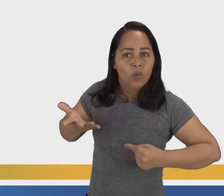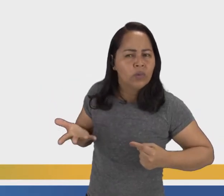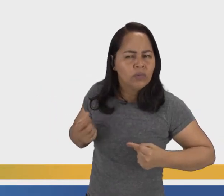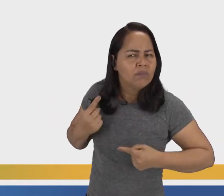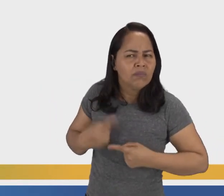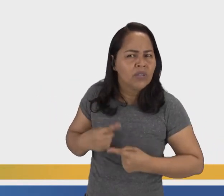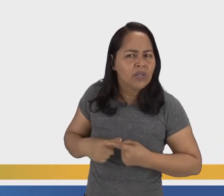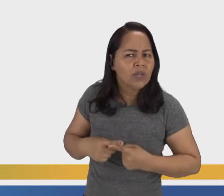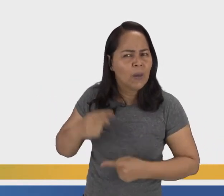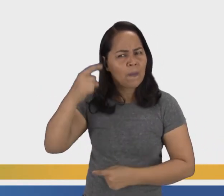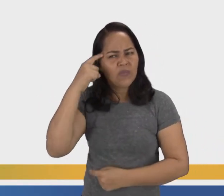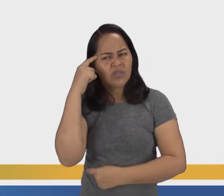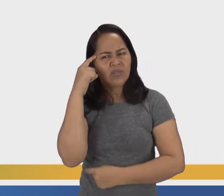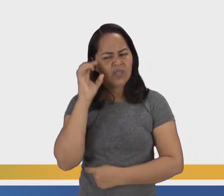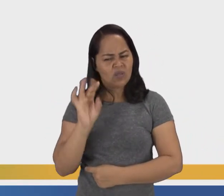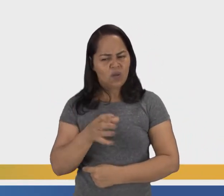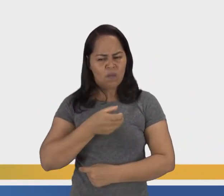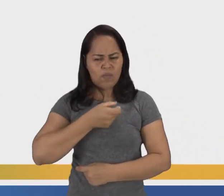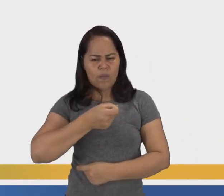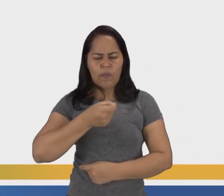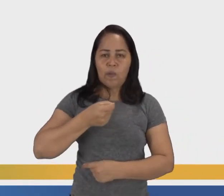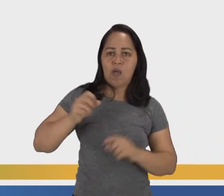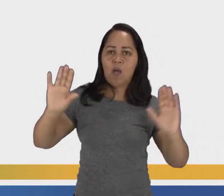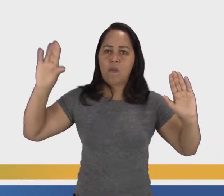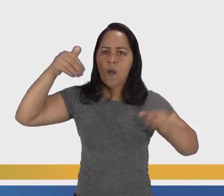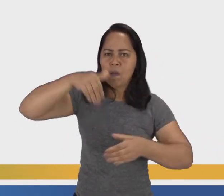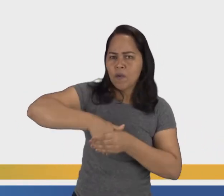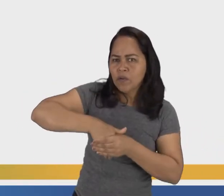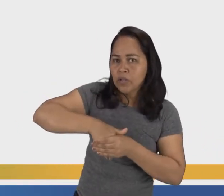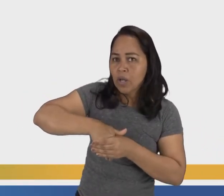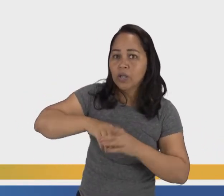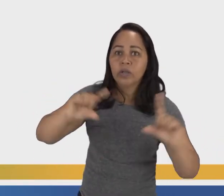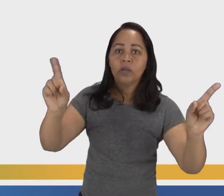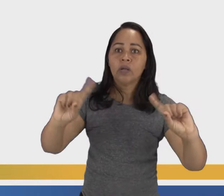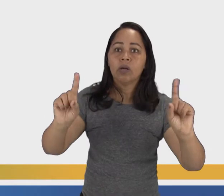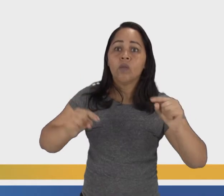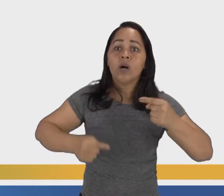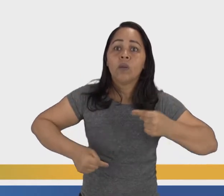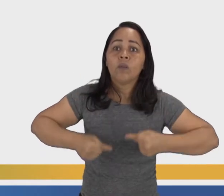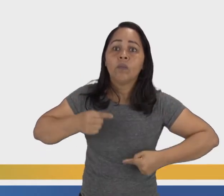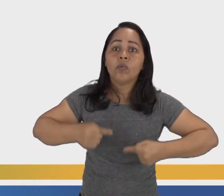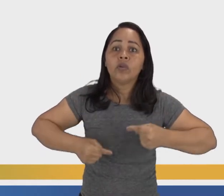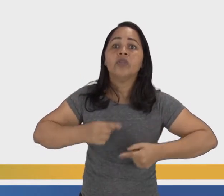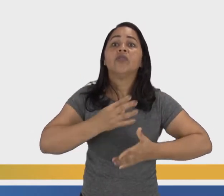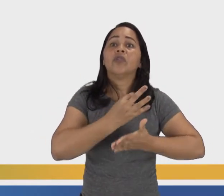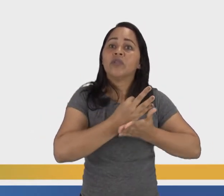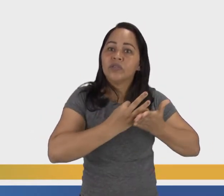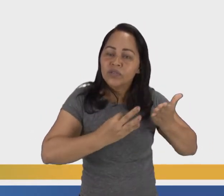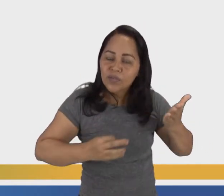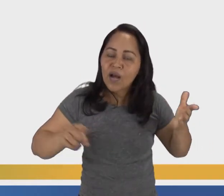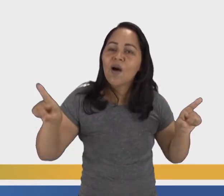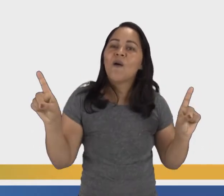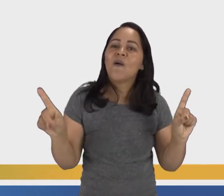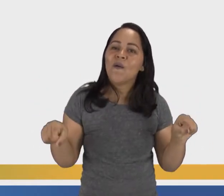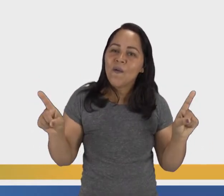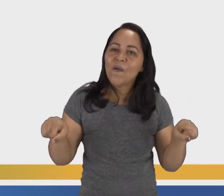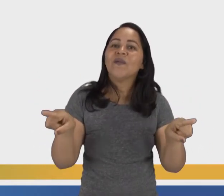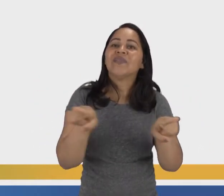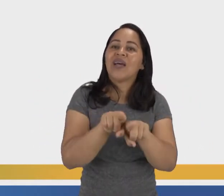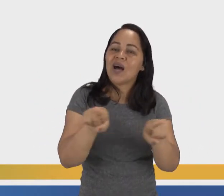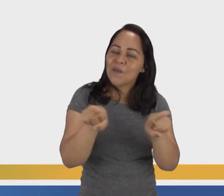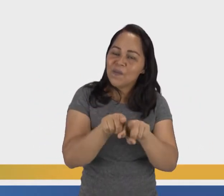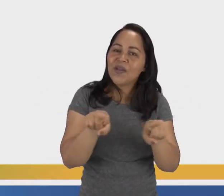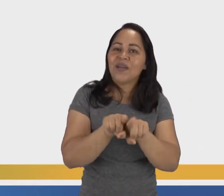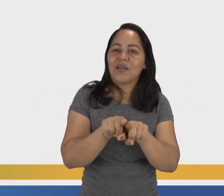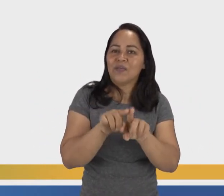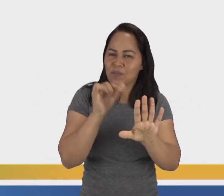contexto, não estamos falando de política partidária, mas da função real da política, que é uma promoção social maior.